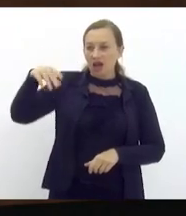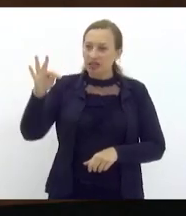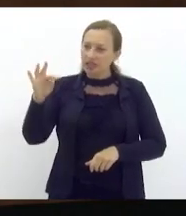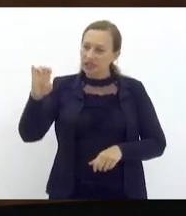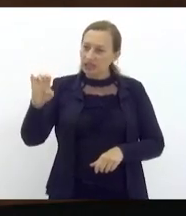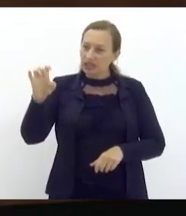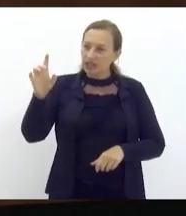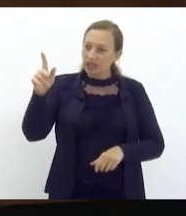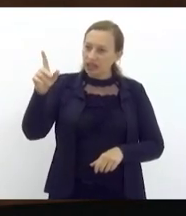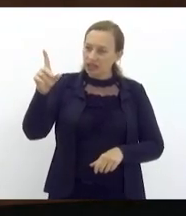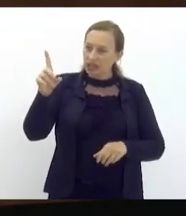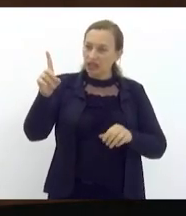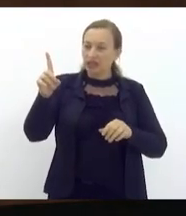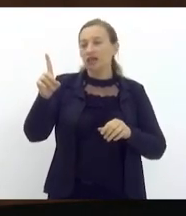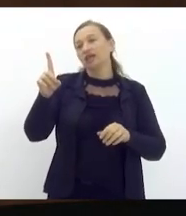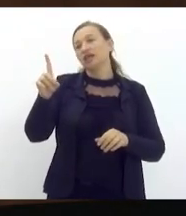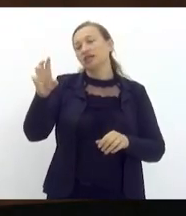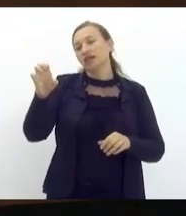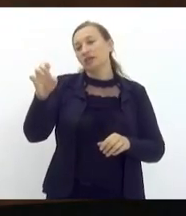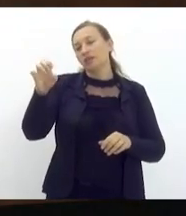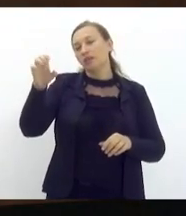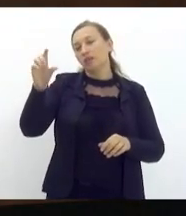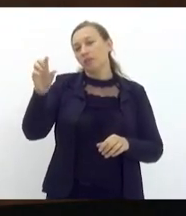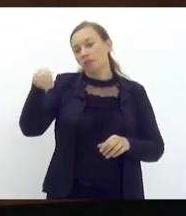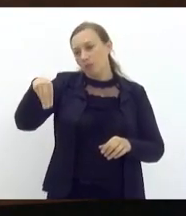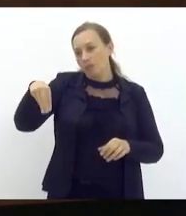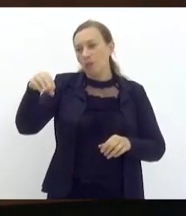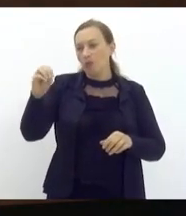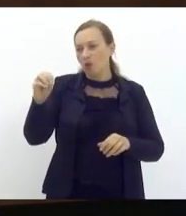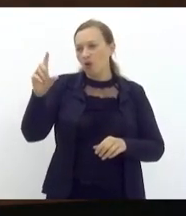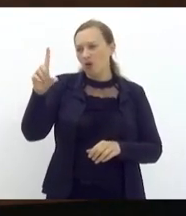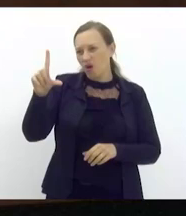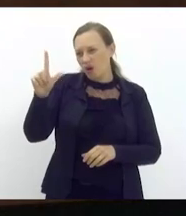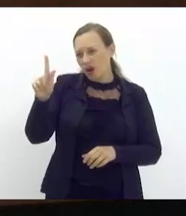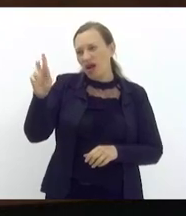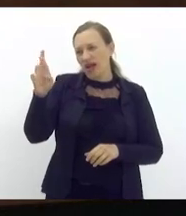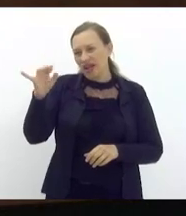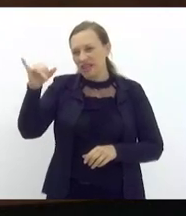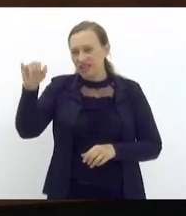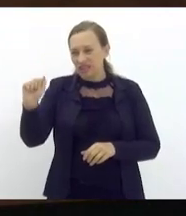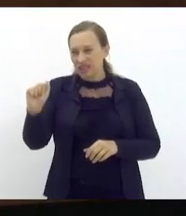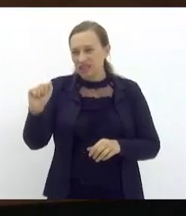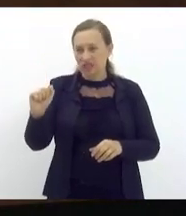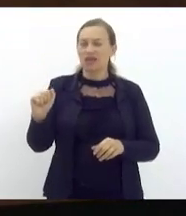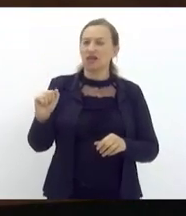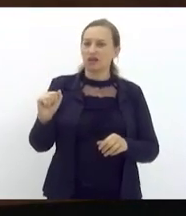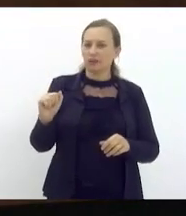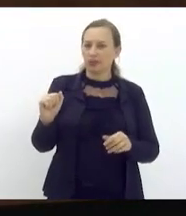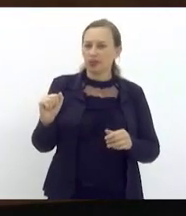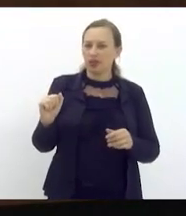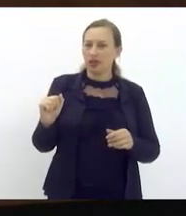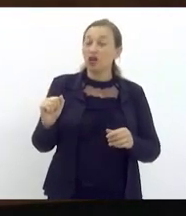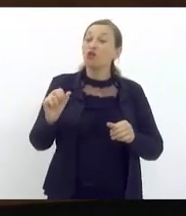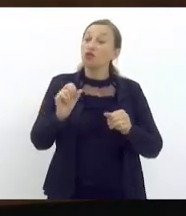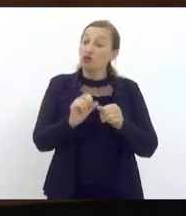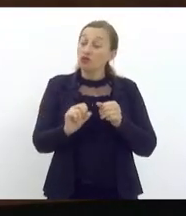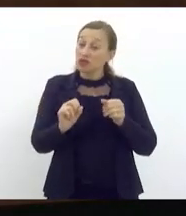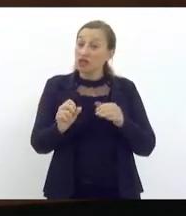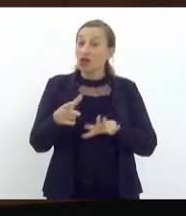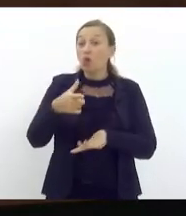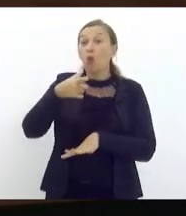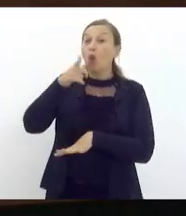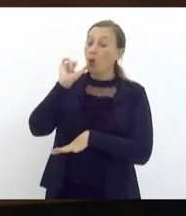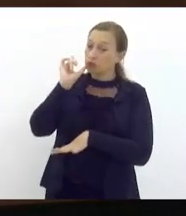invasão de prédio público enfrentaram a polícia jogaram bombas rojões isso não pode ficar assim então eu